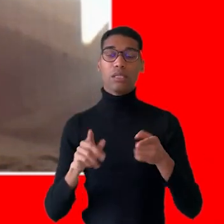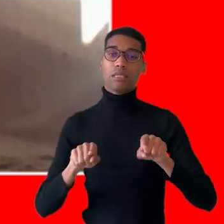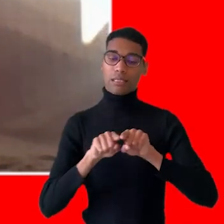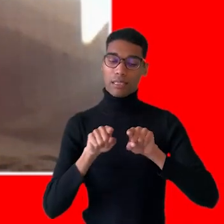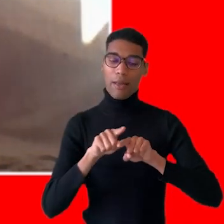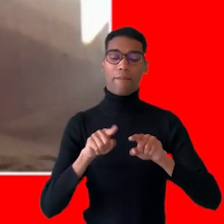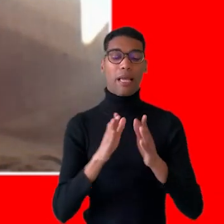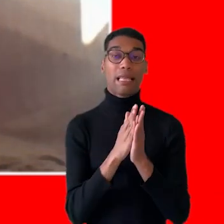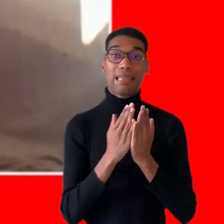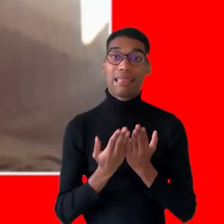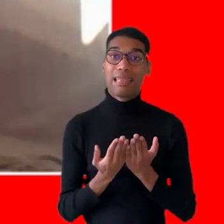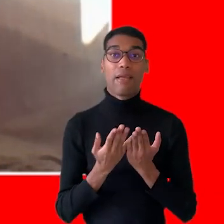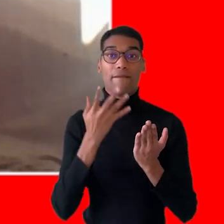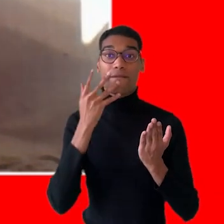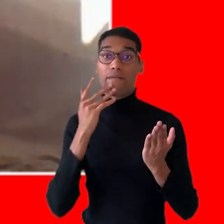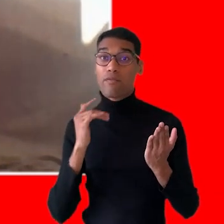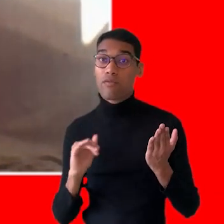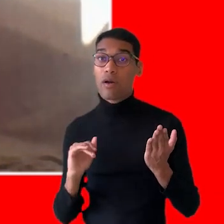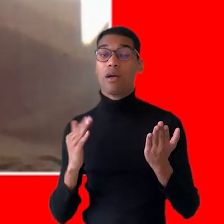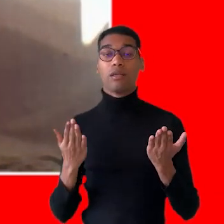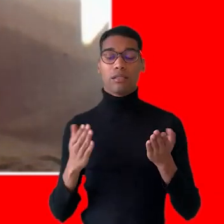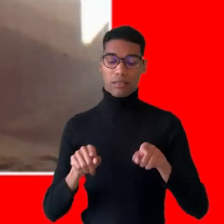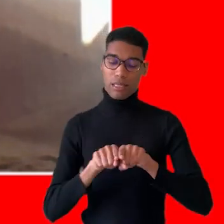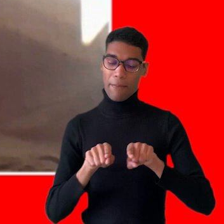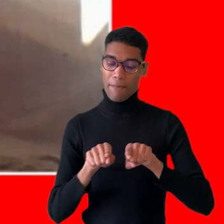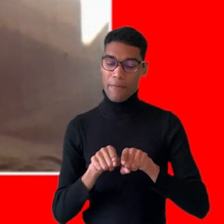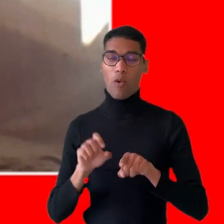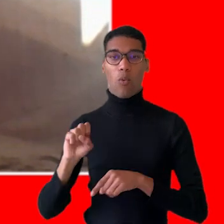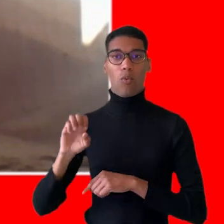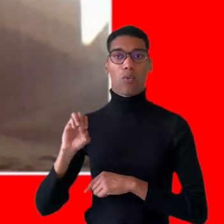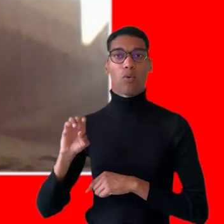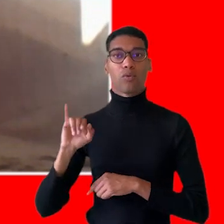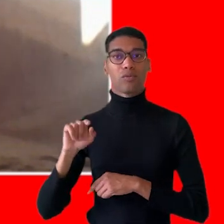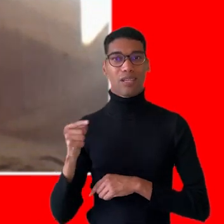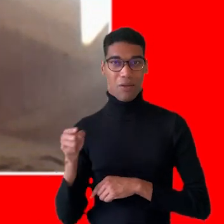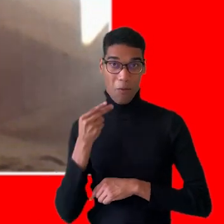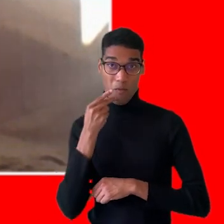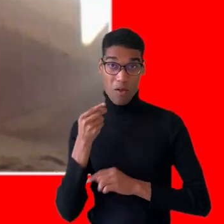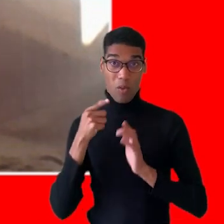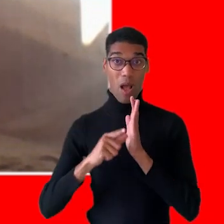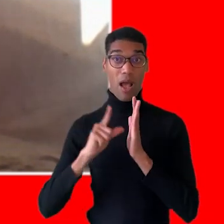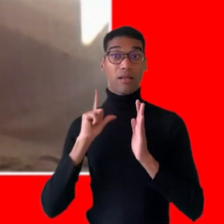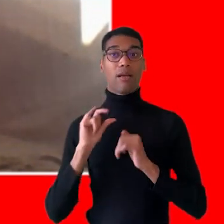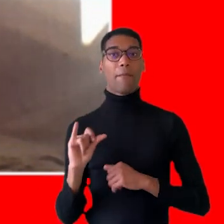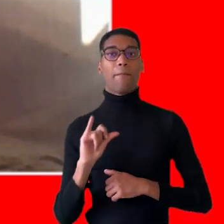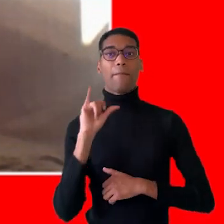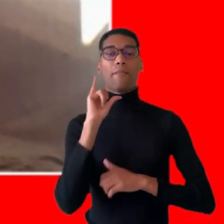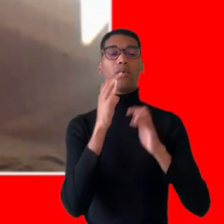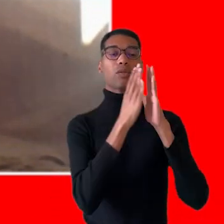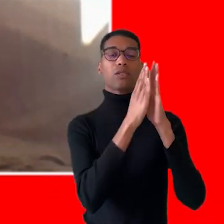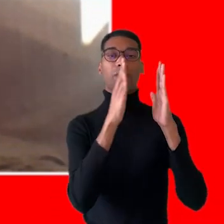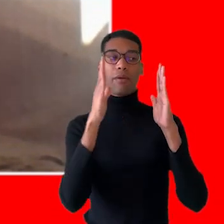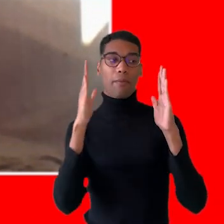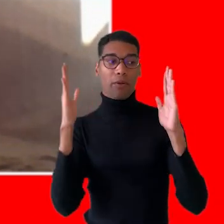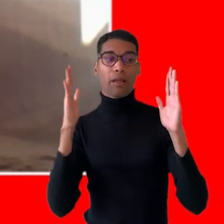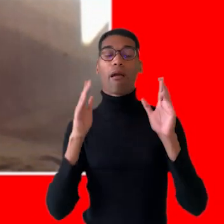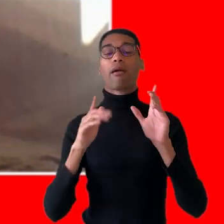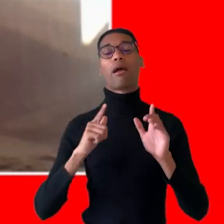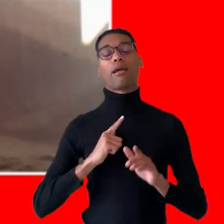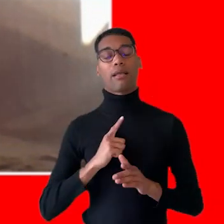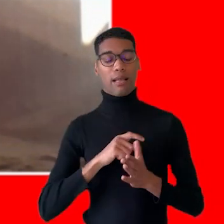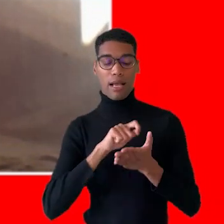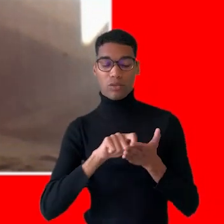ter material paradidático, tem que ter aquilo que o Saloma chamou a atenção, uma biblioteca, né, que tenha os autores, que